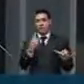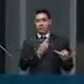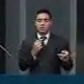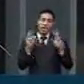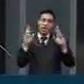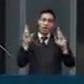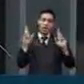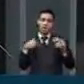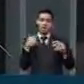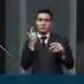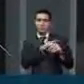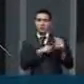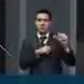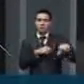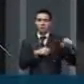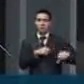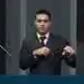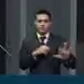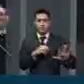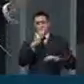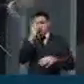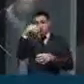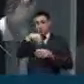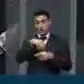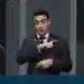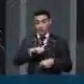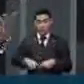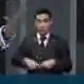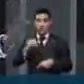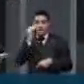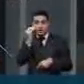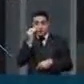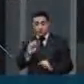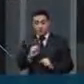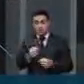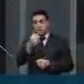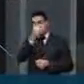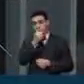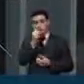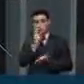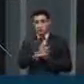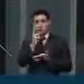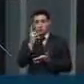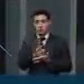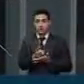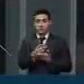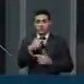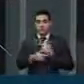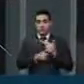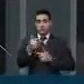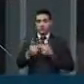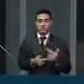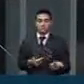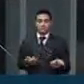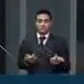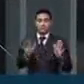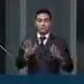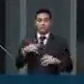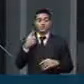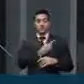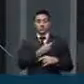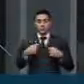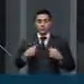política arrasada. E quem está dentro, tenta com todas as suas forças se manter e construir o seu trabalho. Então, nós